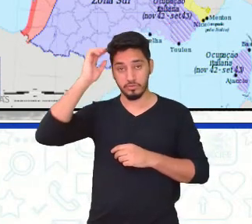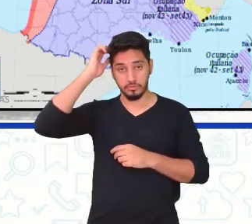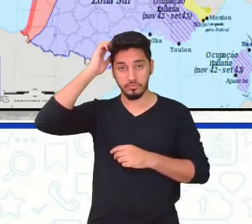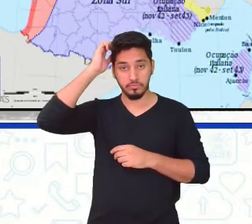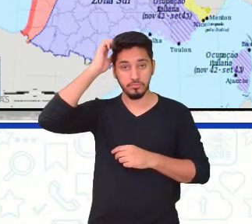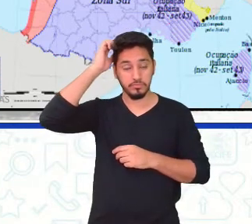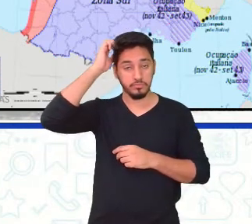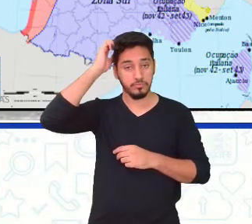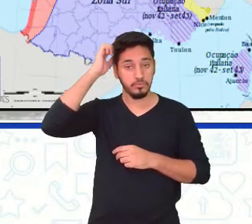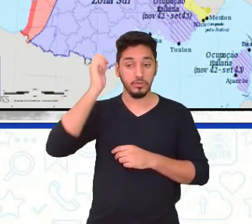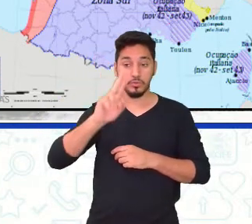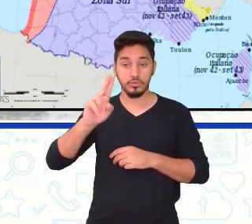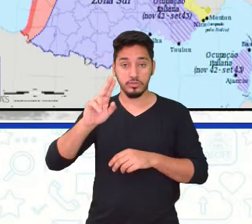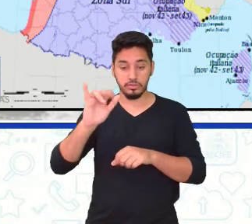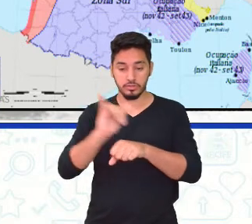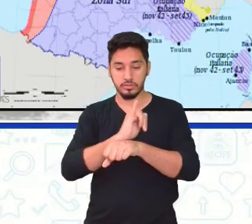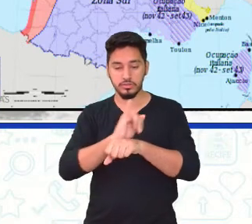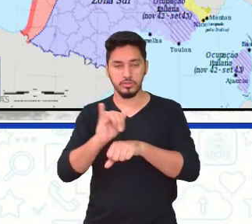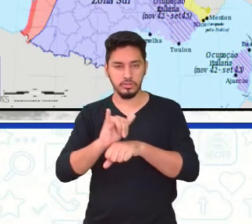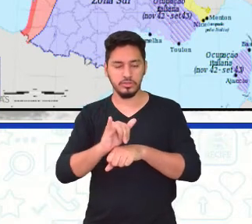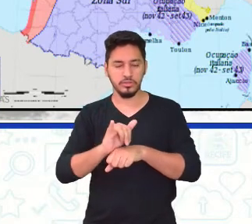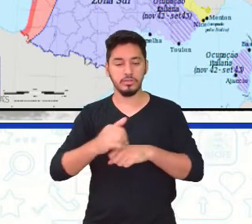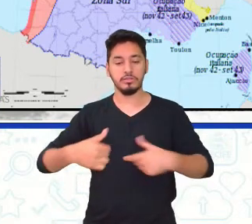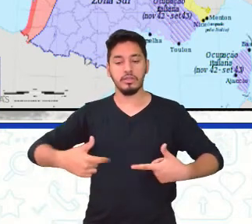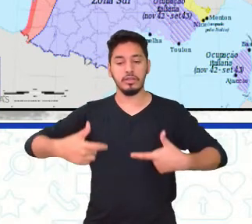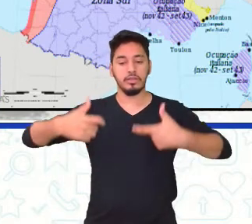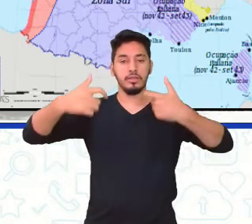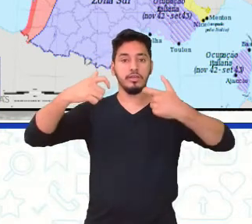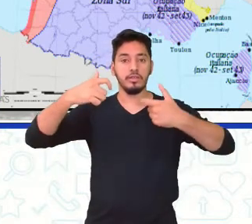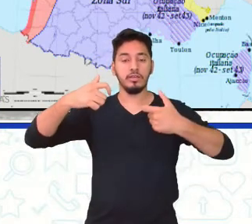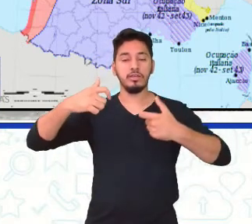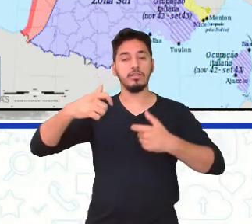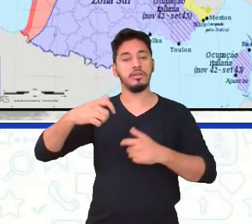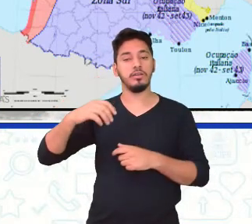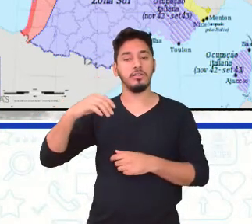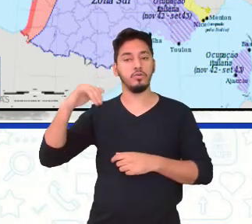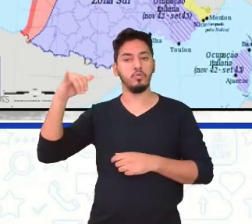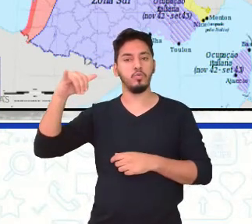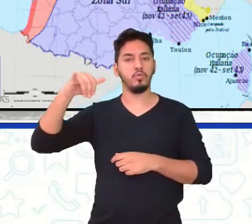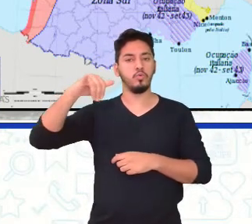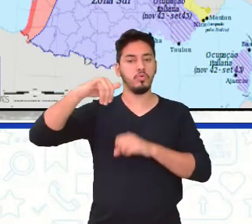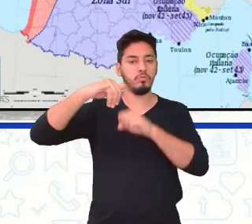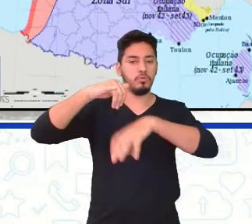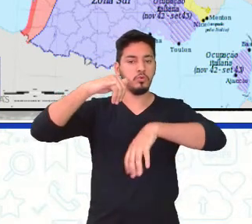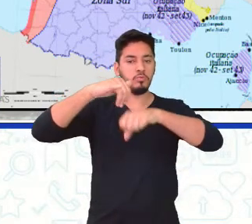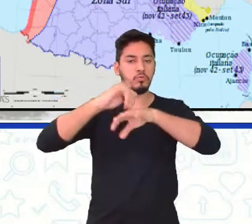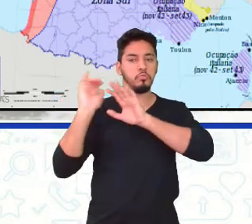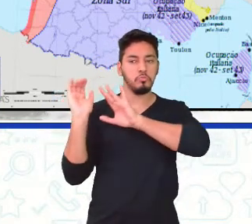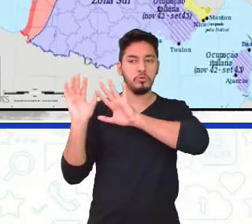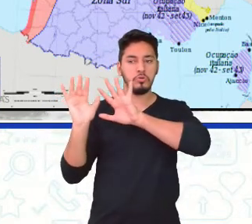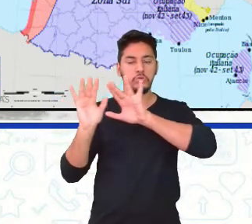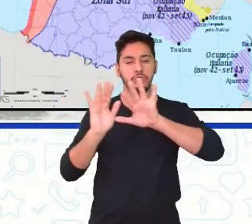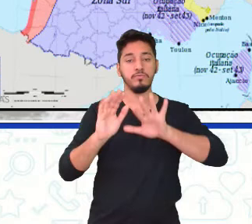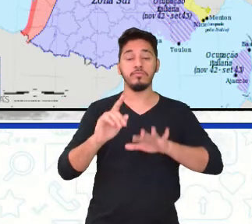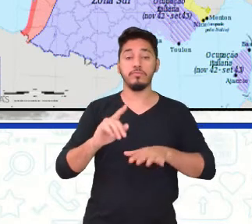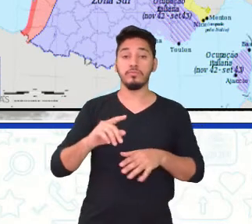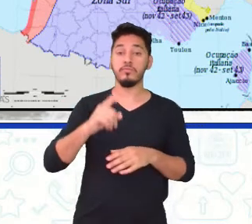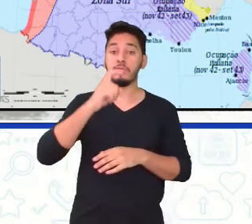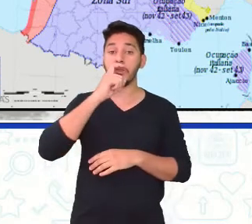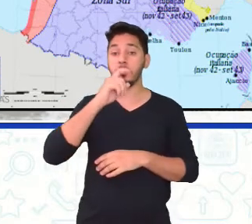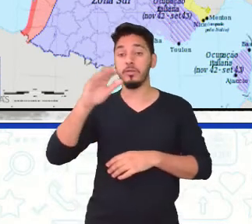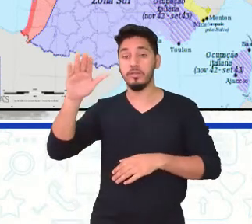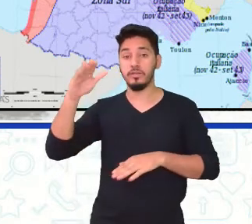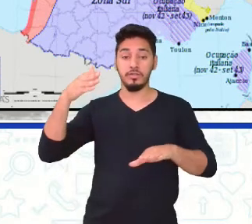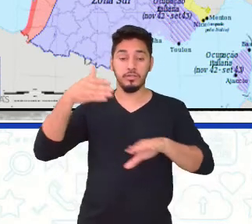utilizando inclusive essa técnica da Guerra Relâmpago, Hitler ele invade, né, a França, e a França vai ser dividida na prática